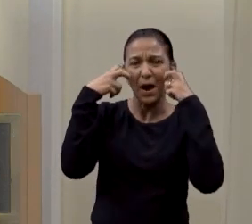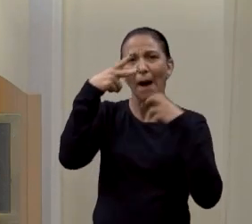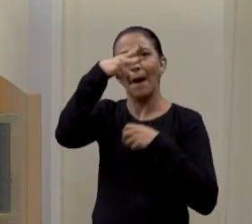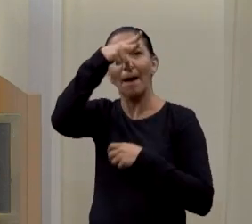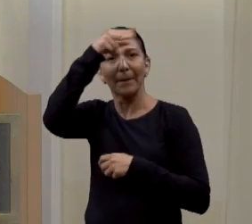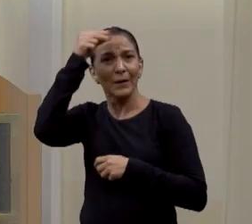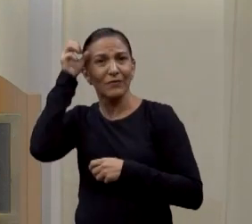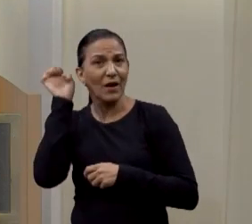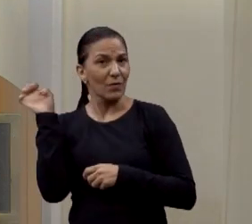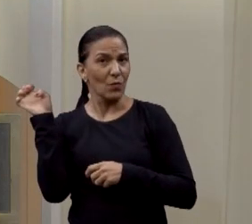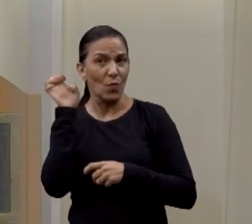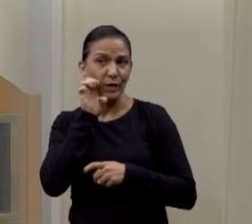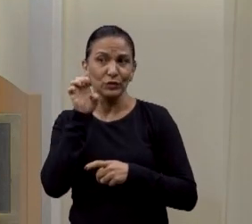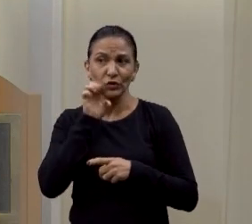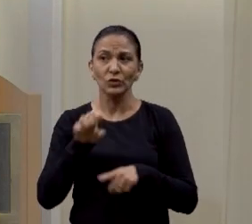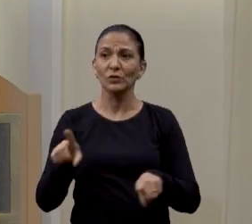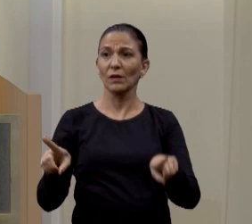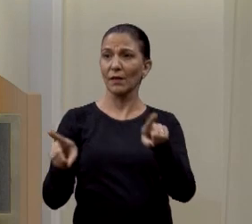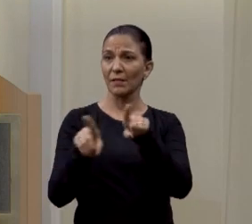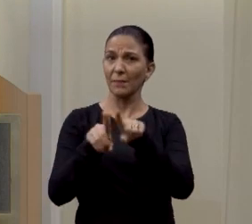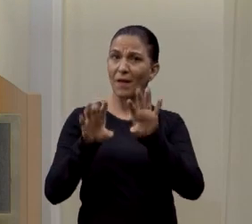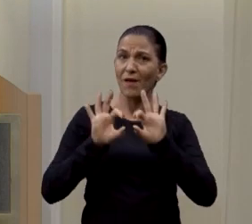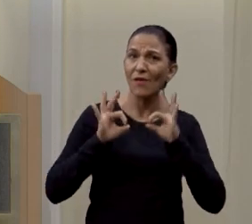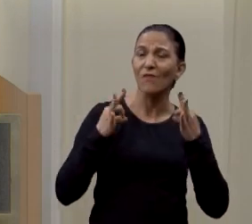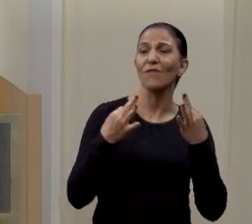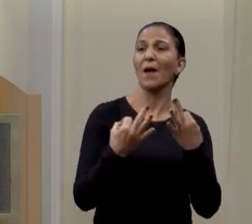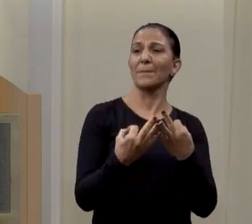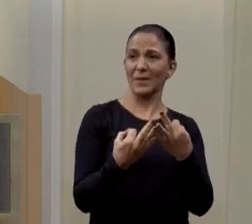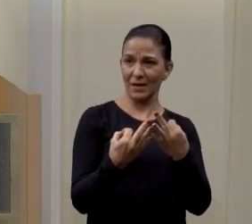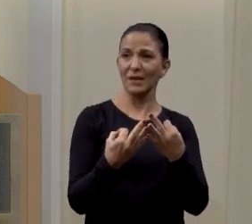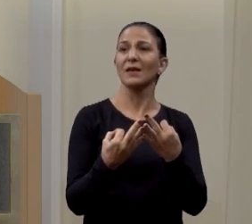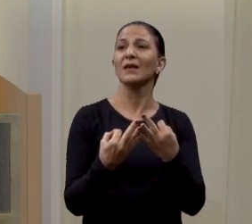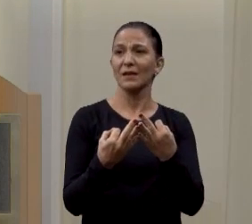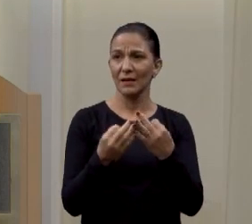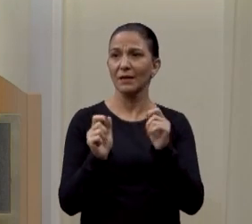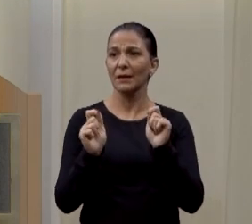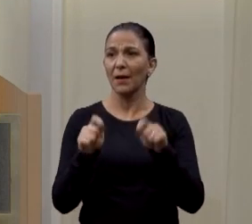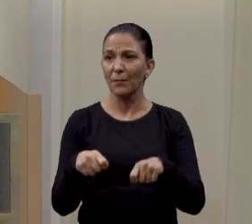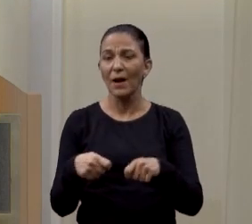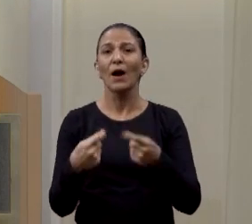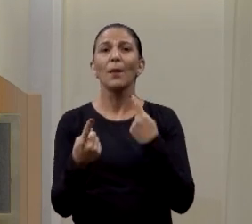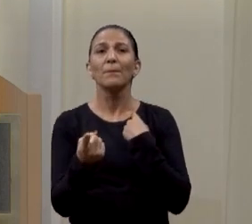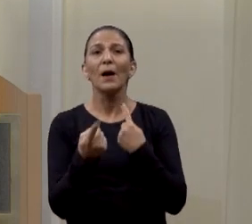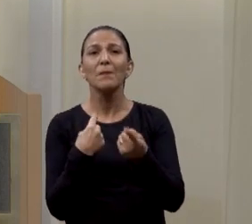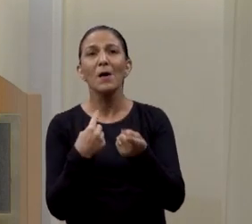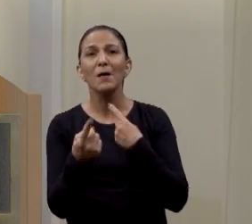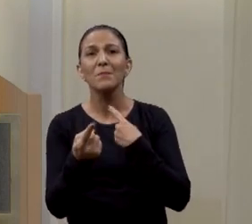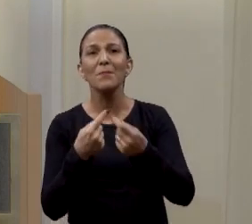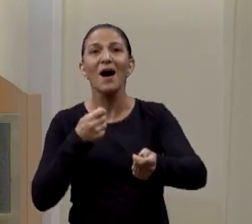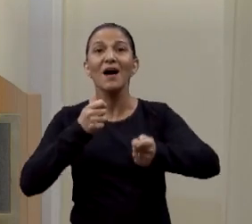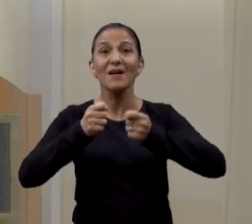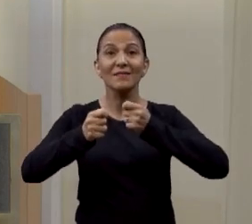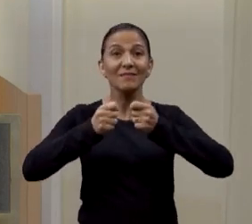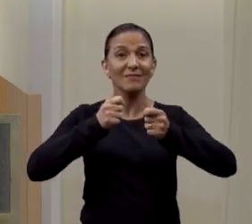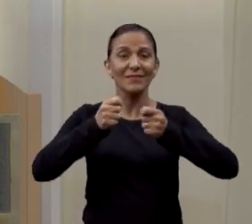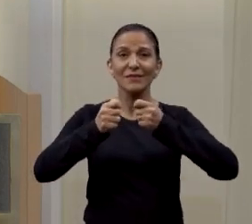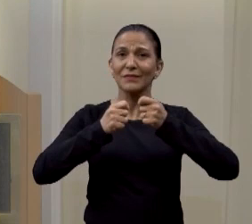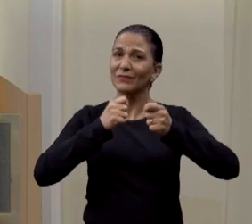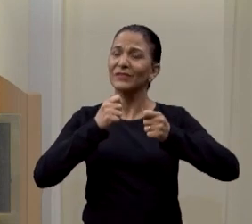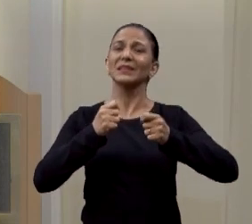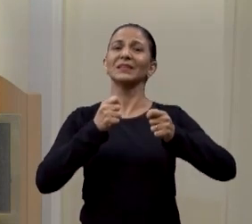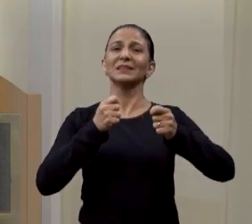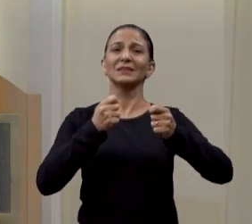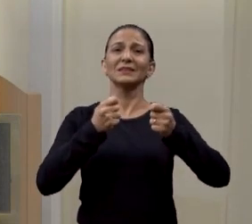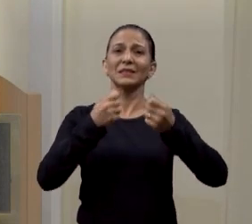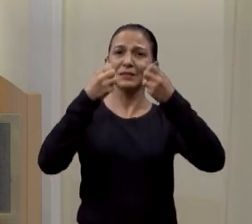prefeito municipal quanto constranger a família que abriu a possibilidade do diálogo, de uma entrevista construtiva